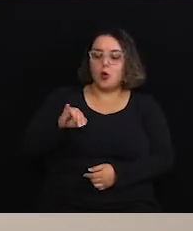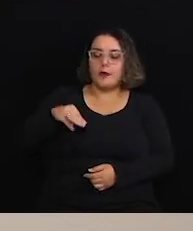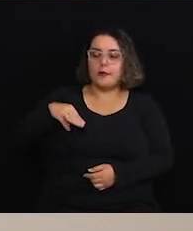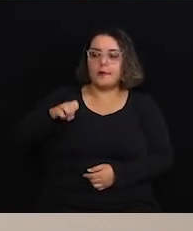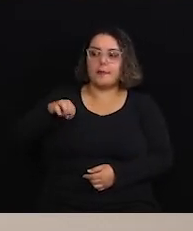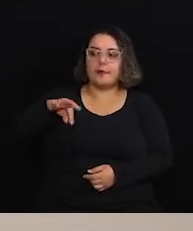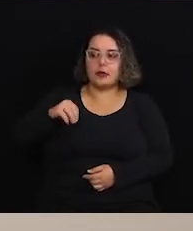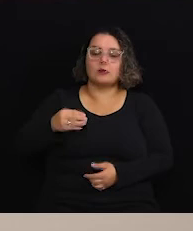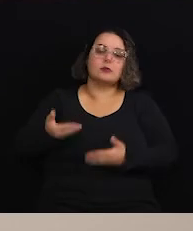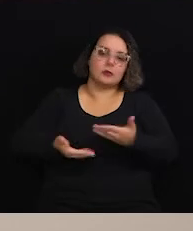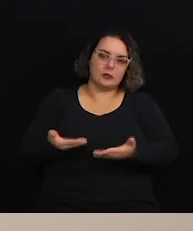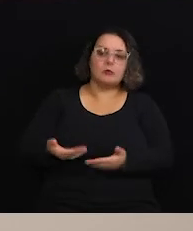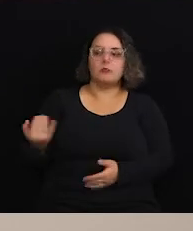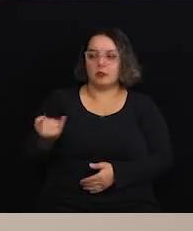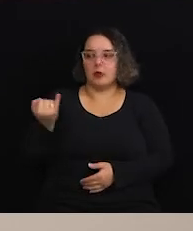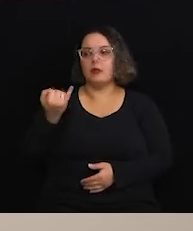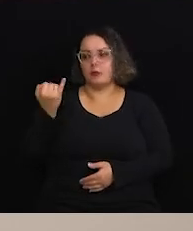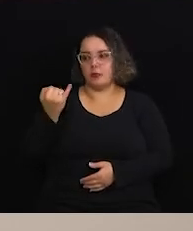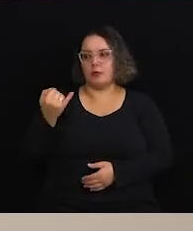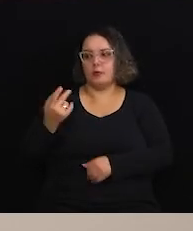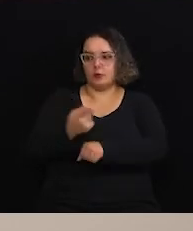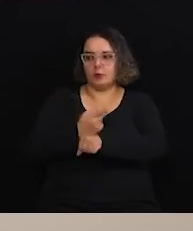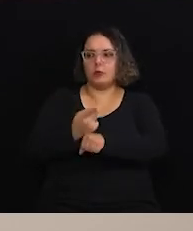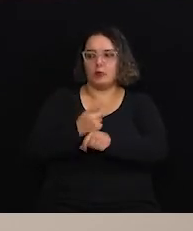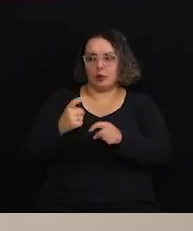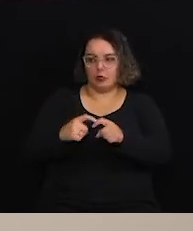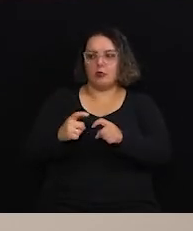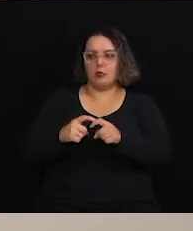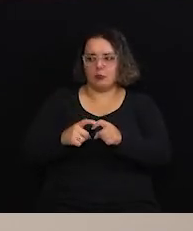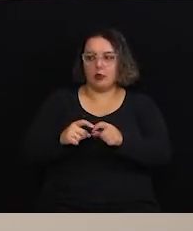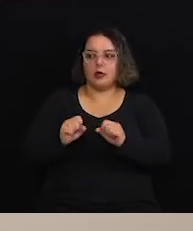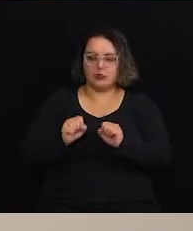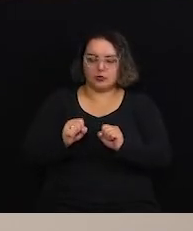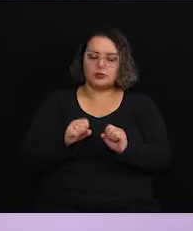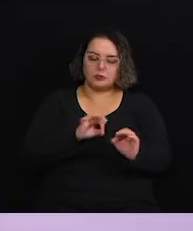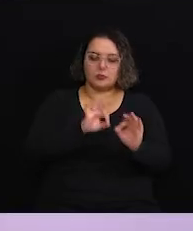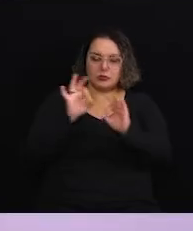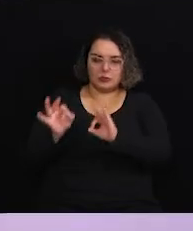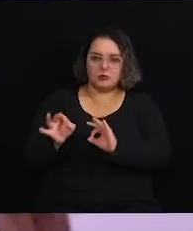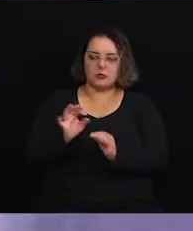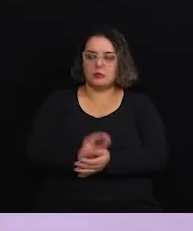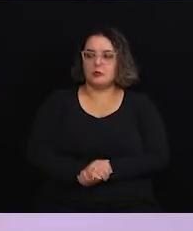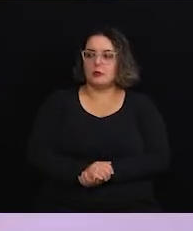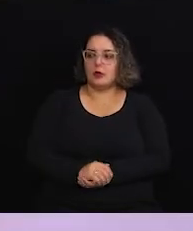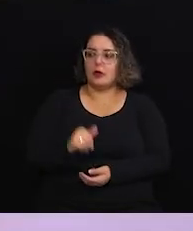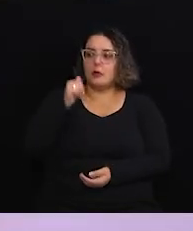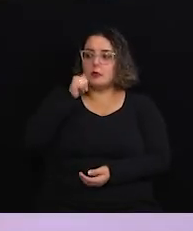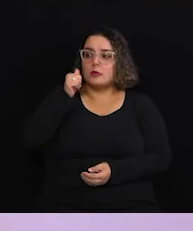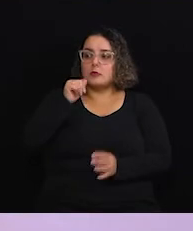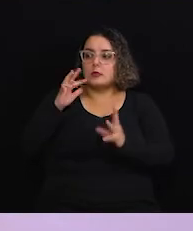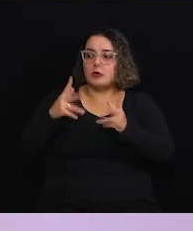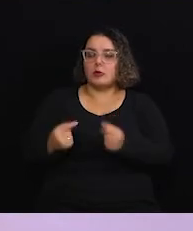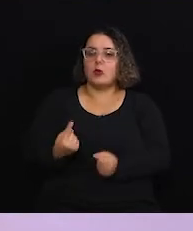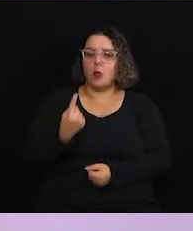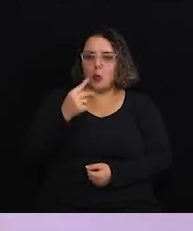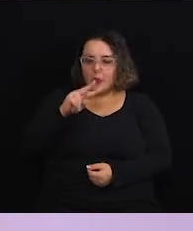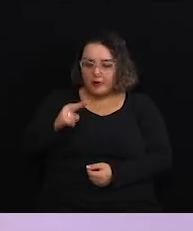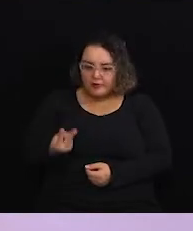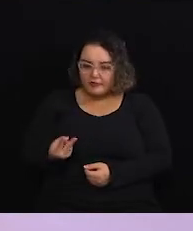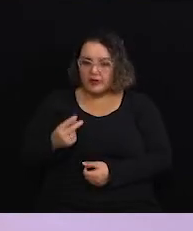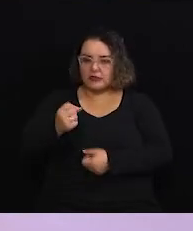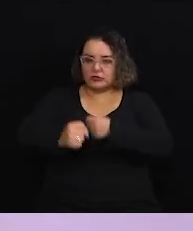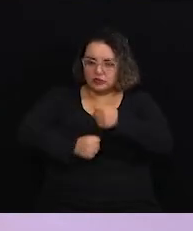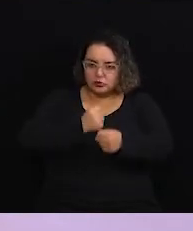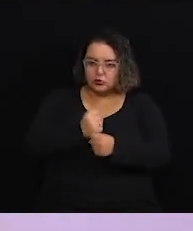ser tratado, então é importante ela procurar o ginecologista e fazer um segmento. Para as mulheres em geral, doutora, pelo menos uma vez